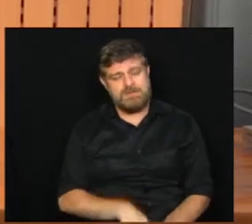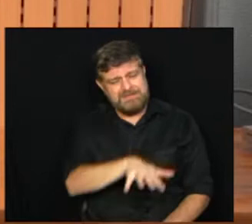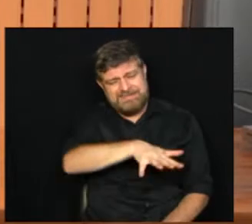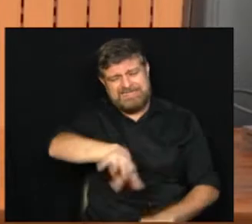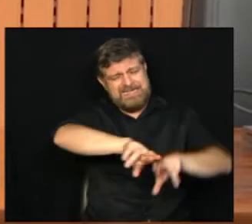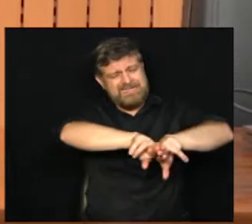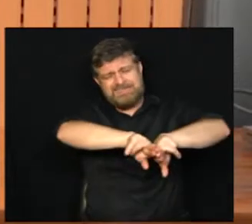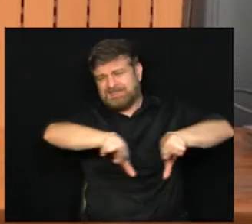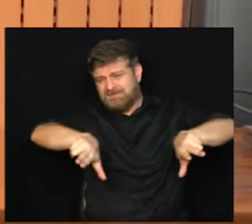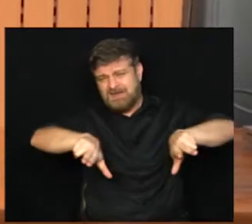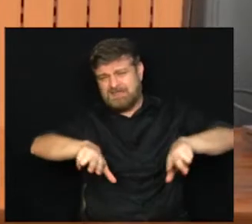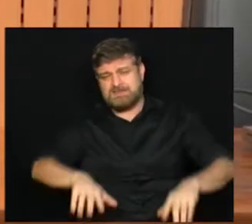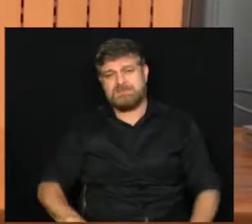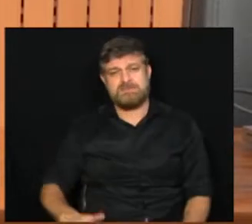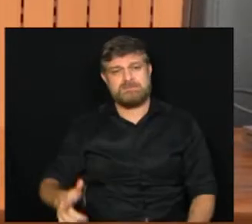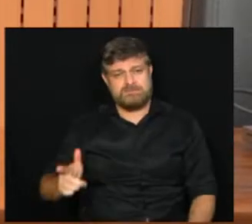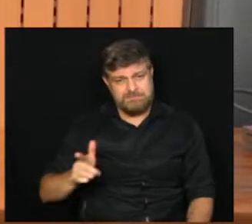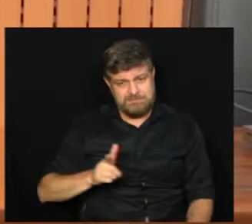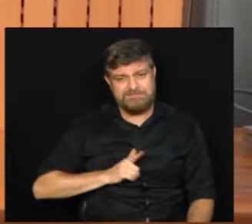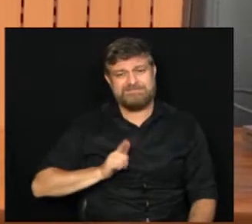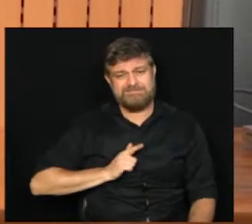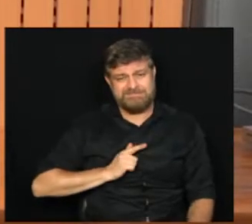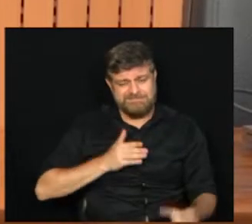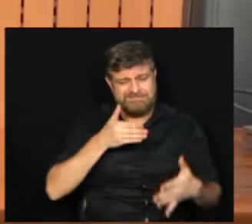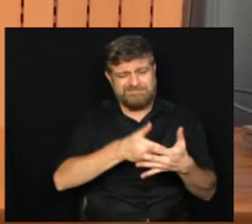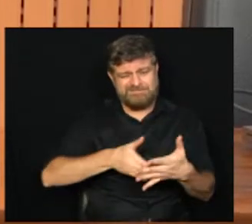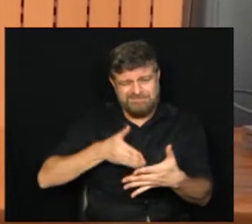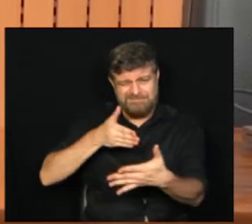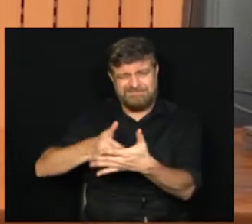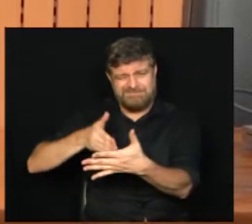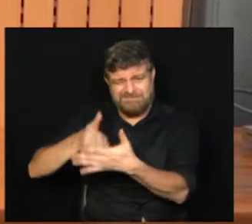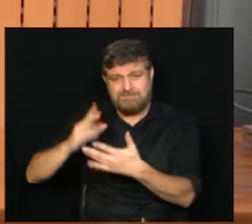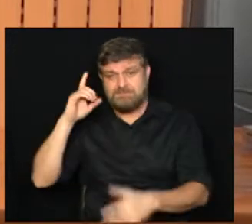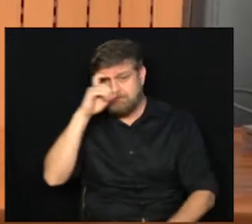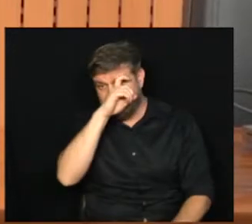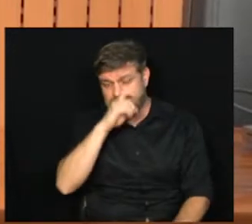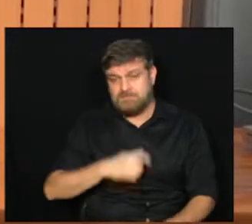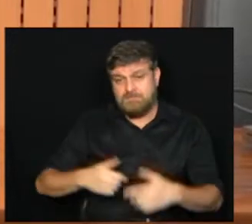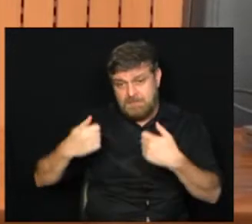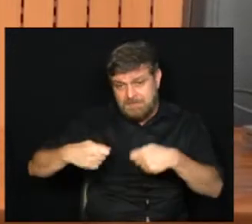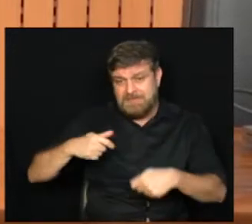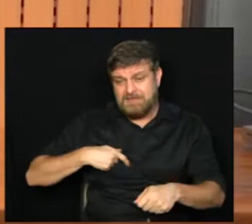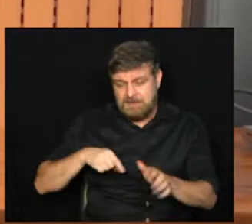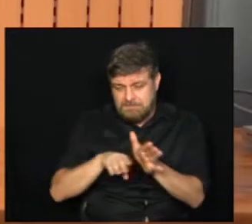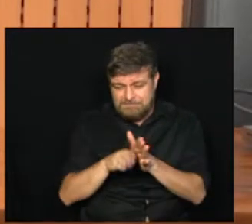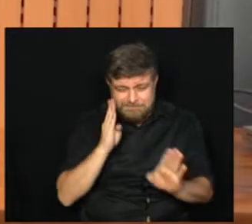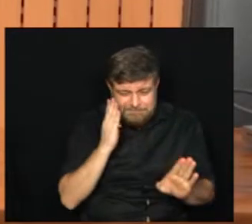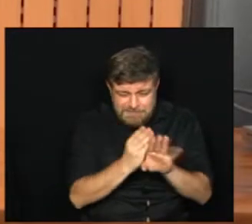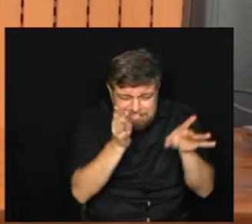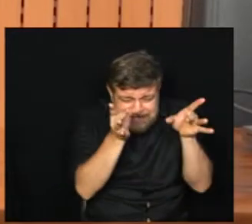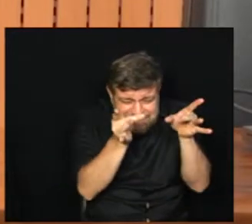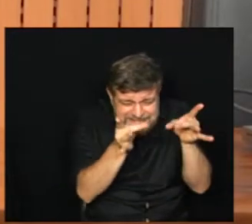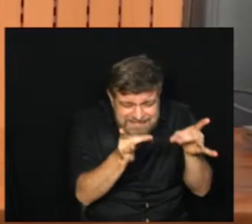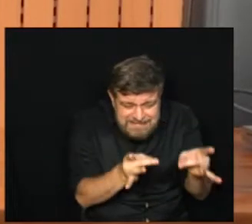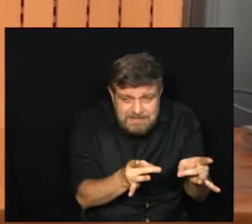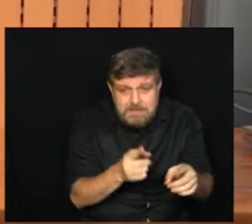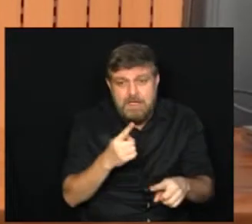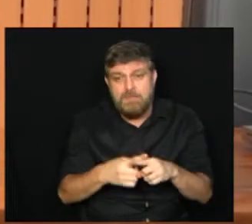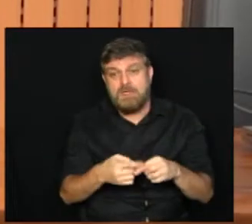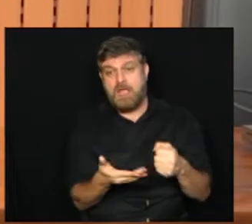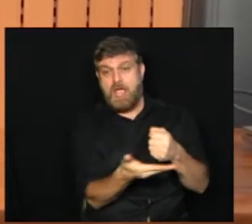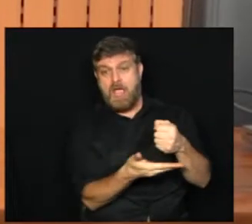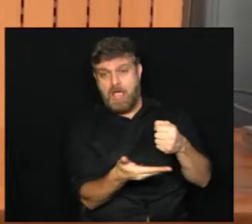né, tem as suas dificuldades, mas é preciso ter esse diagnóstico preciso, porque isso embasa